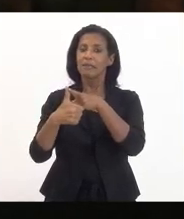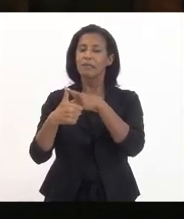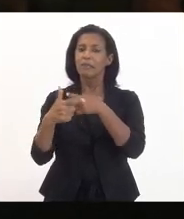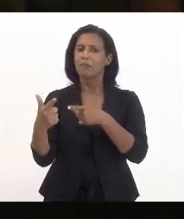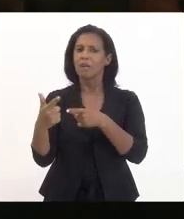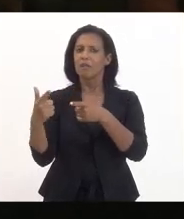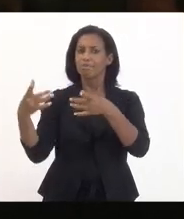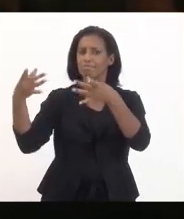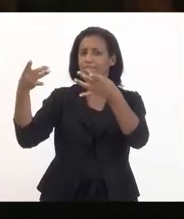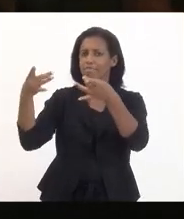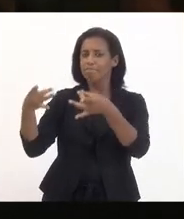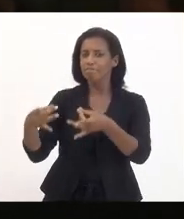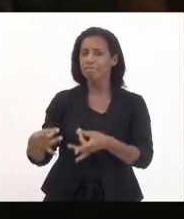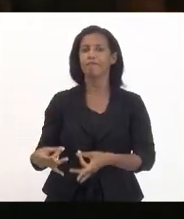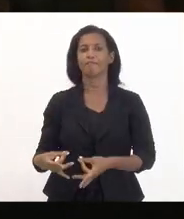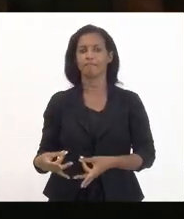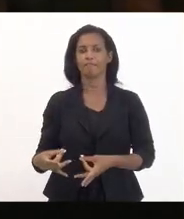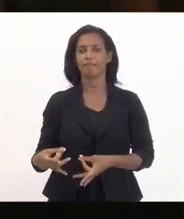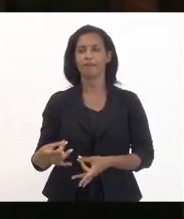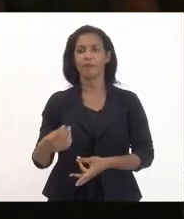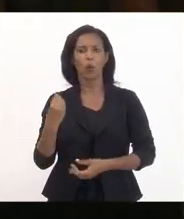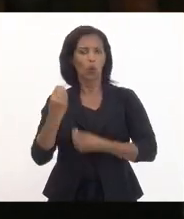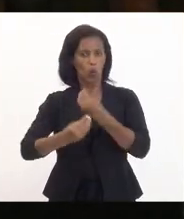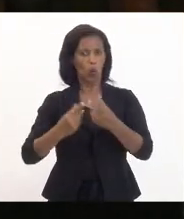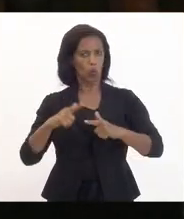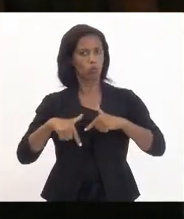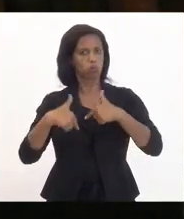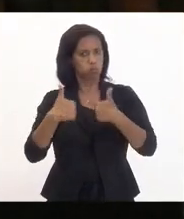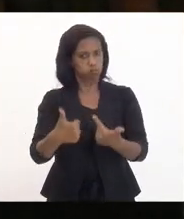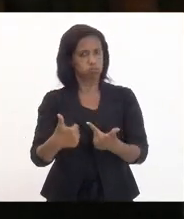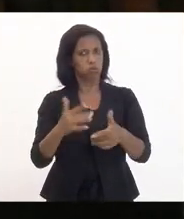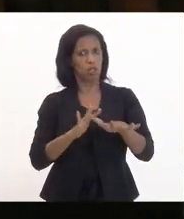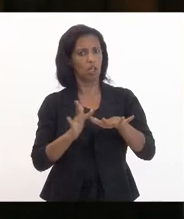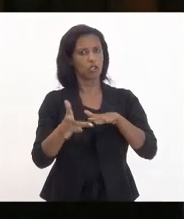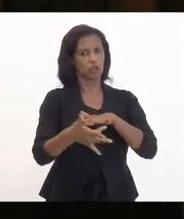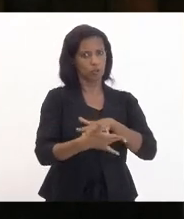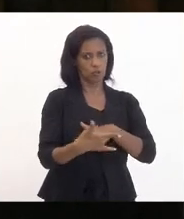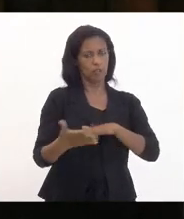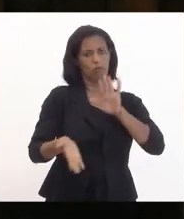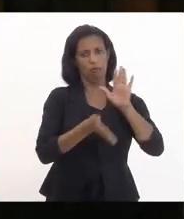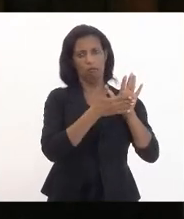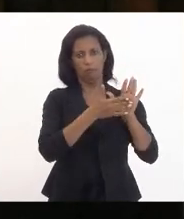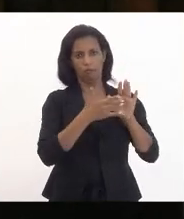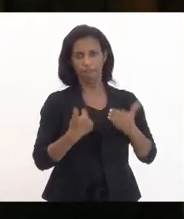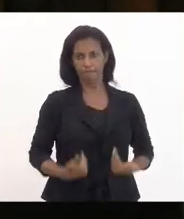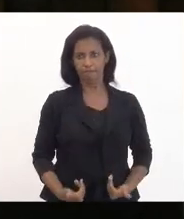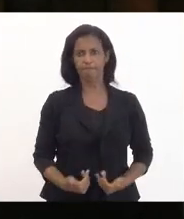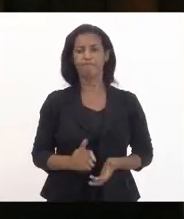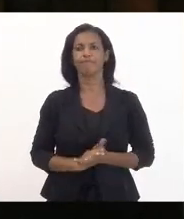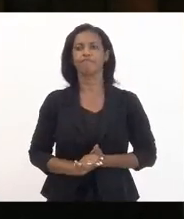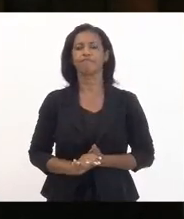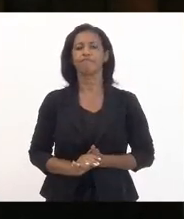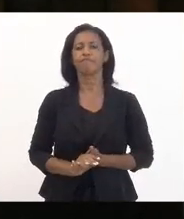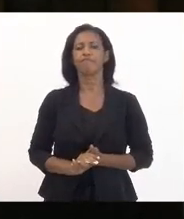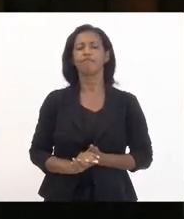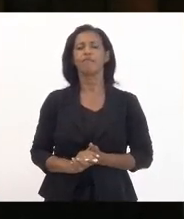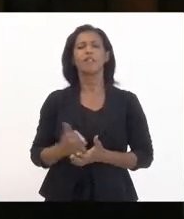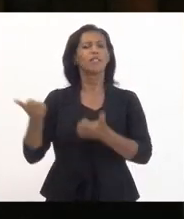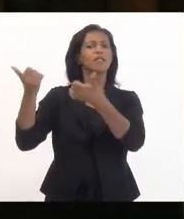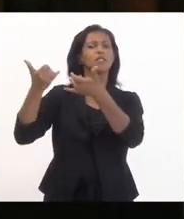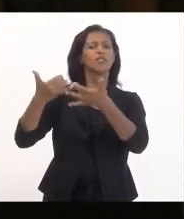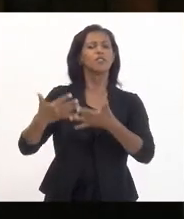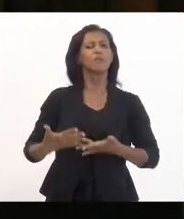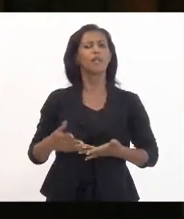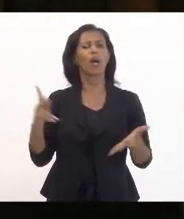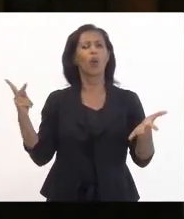alguns esclarecimentos, que é como eu tenho agido através das minhas redes sociais, do meu mandato, de desmistificar o que